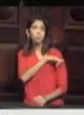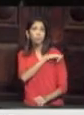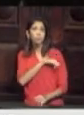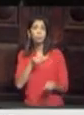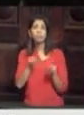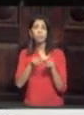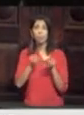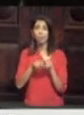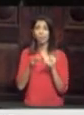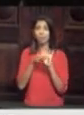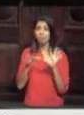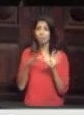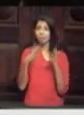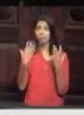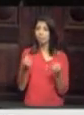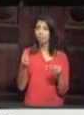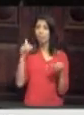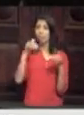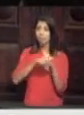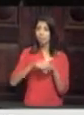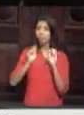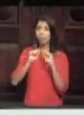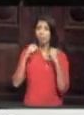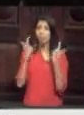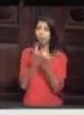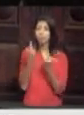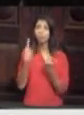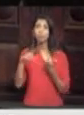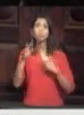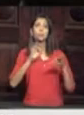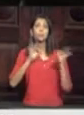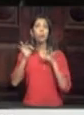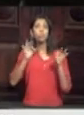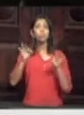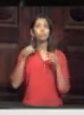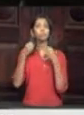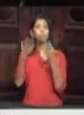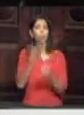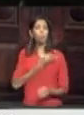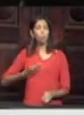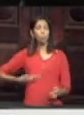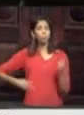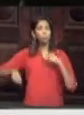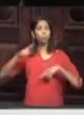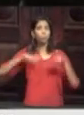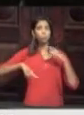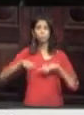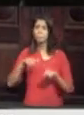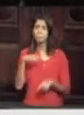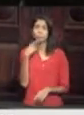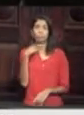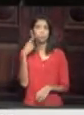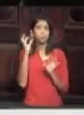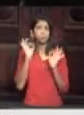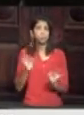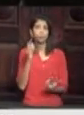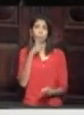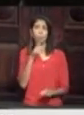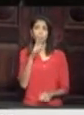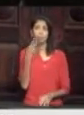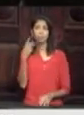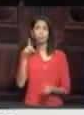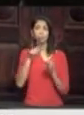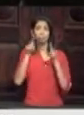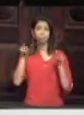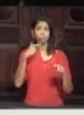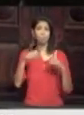aprovação hoje, que foi dada por essa Assembleia, a esse projeto encaminhado pelo Poder Executivo, não garante os salários em dia dos